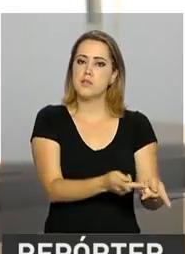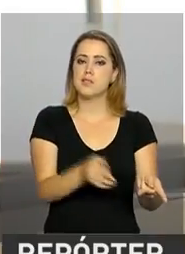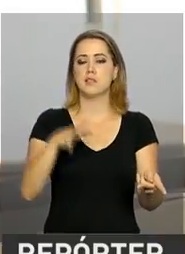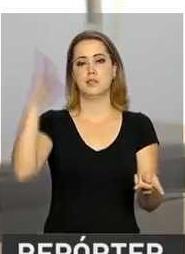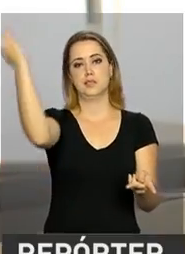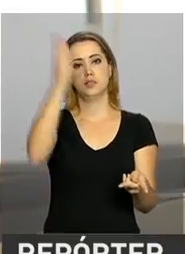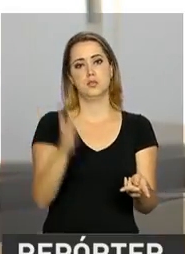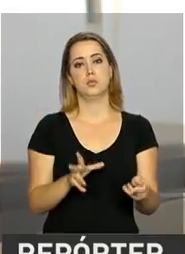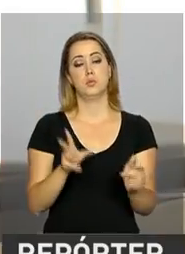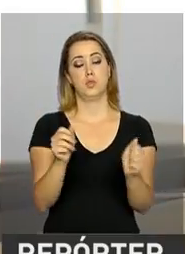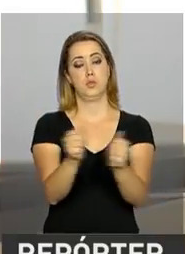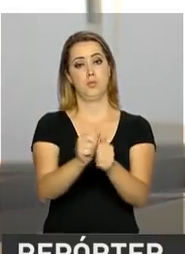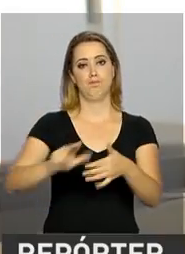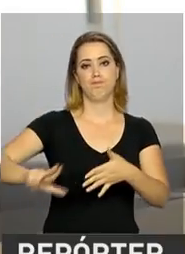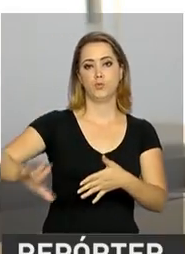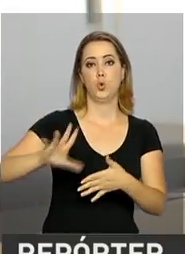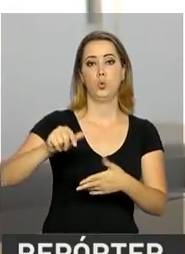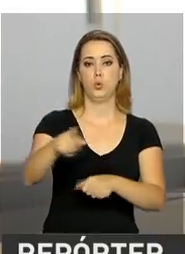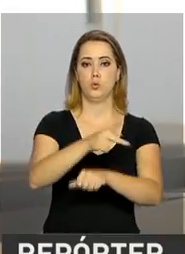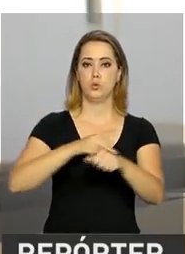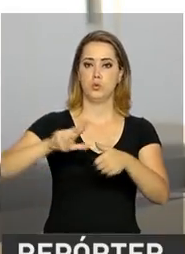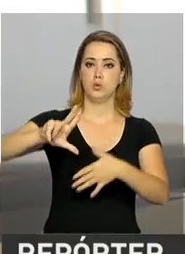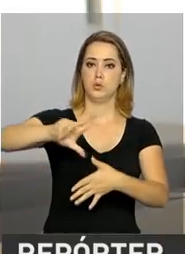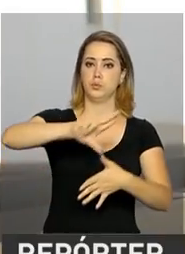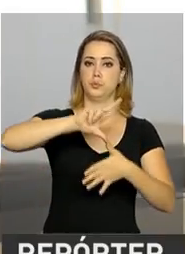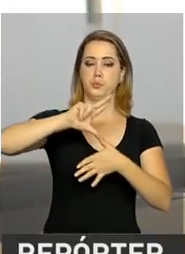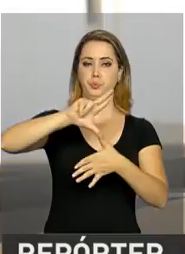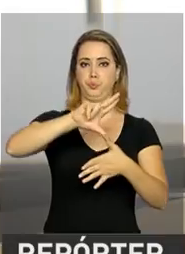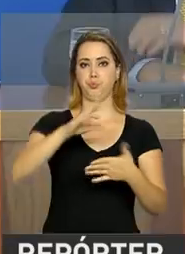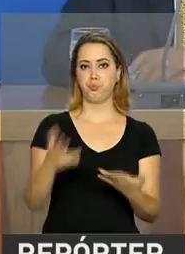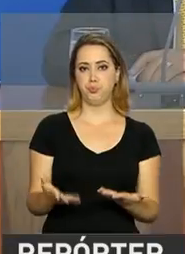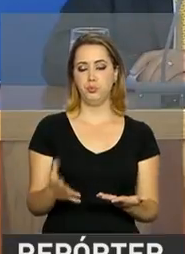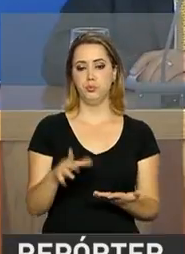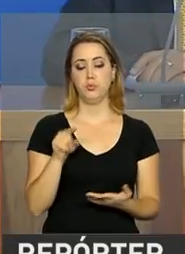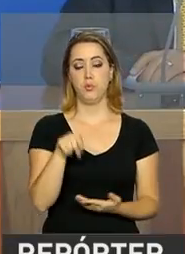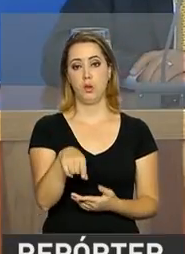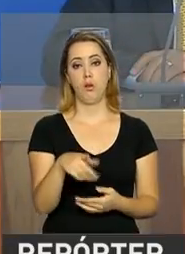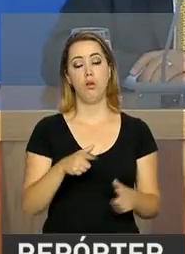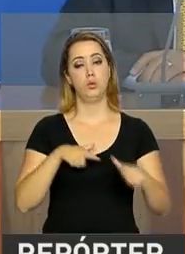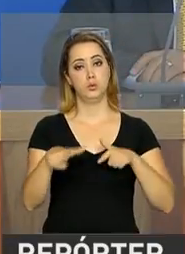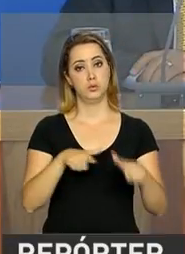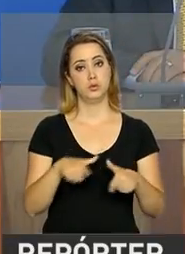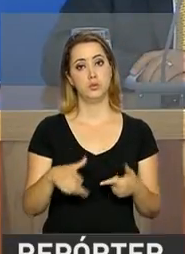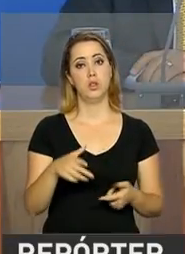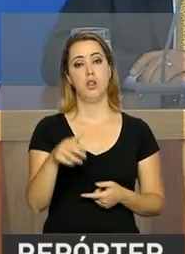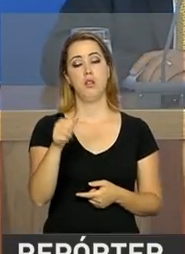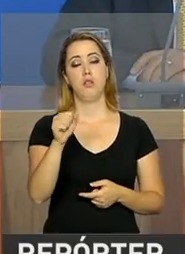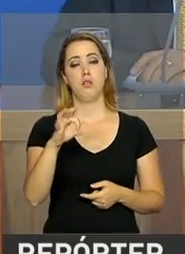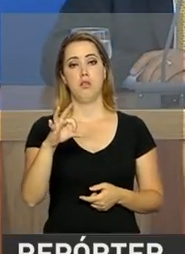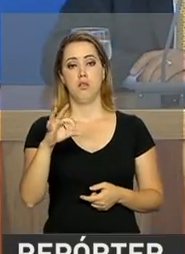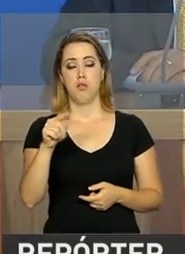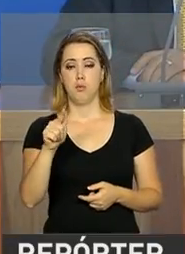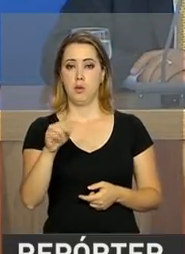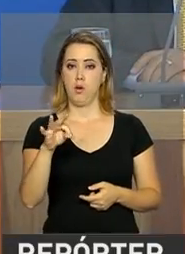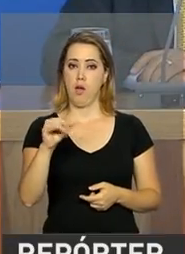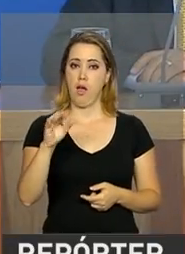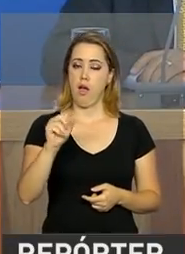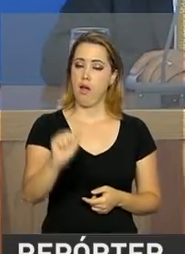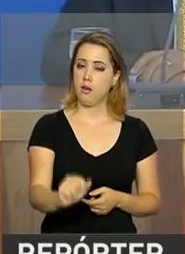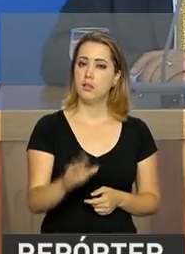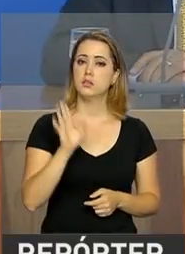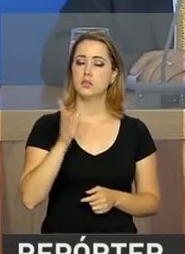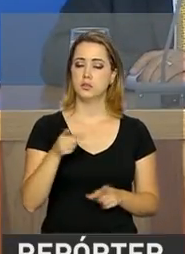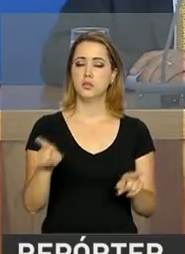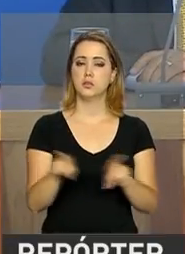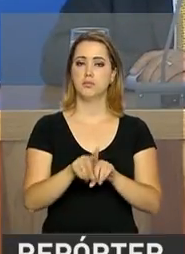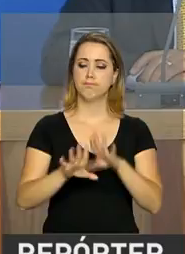todos os países da América do Sul menos Equador e Chile a operação Ágata que combate delitos na fronteira também